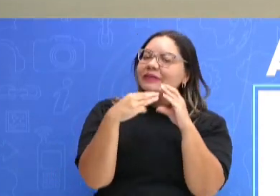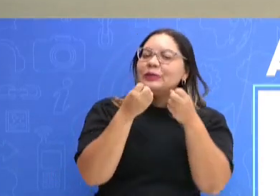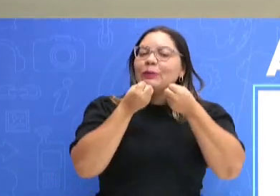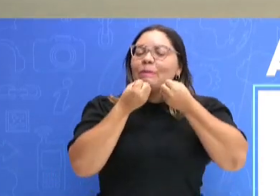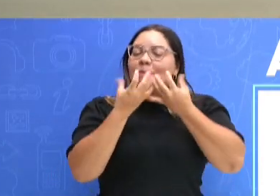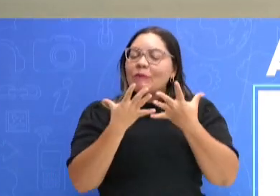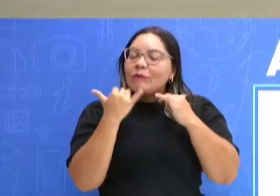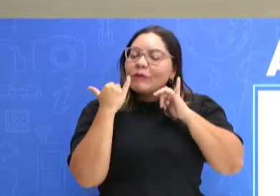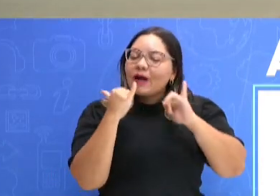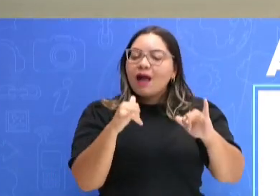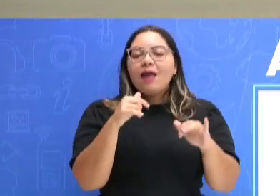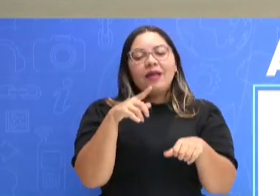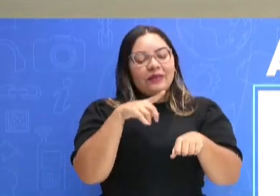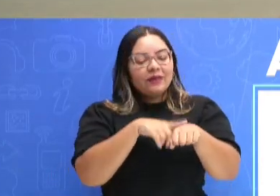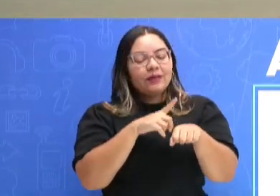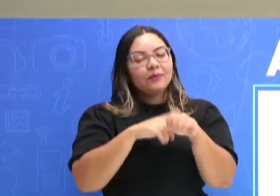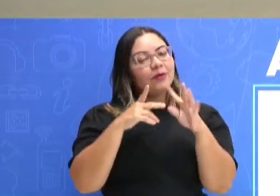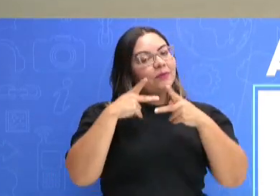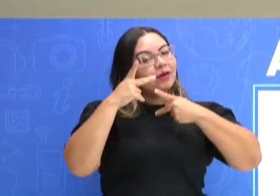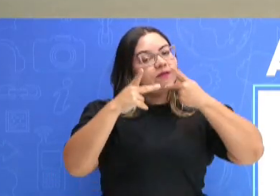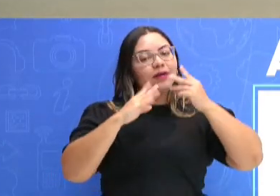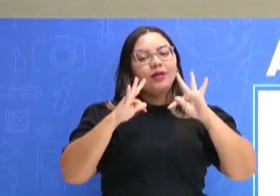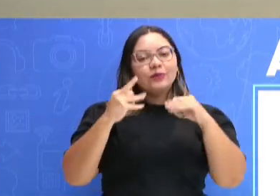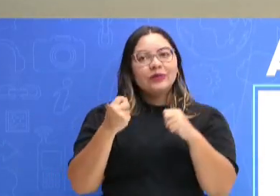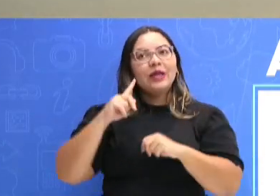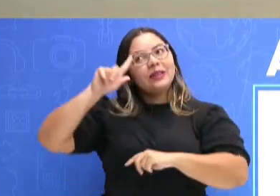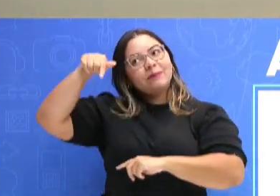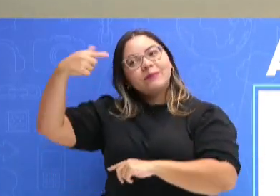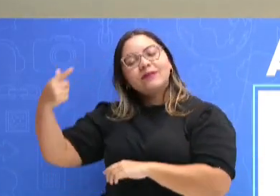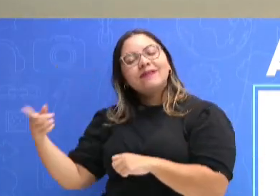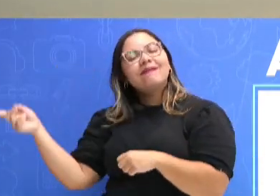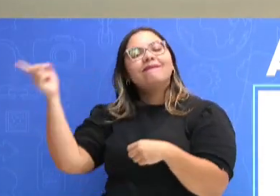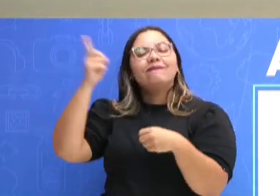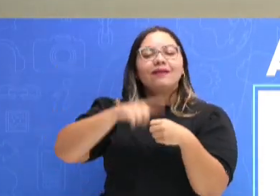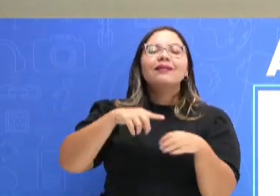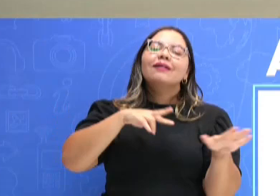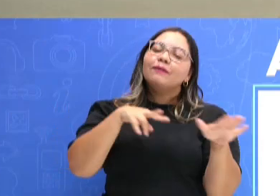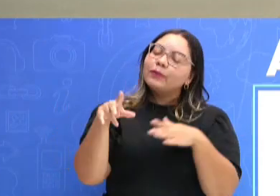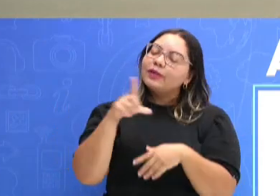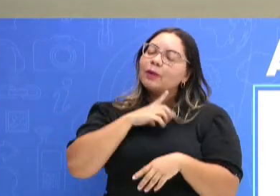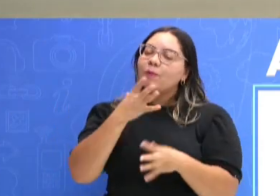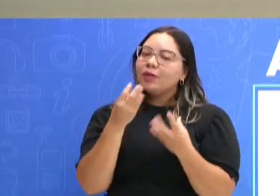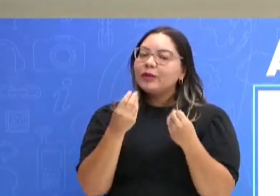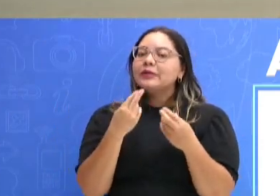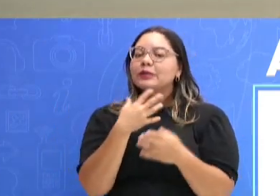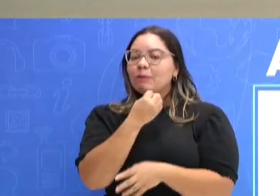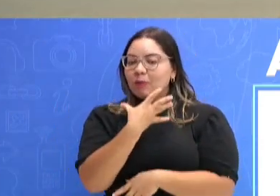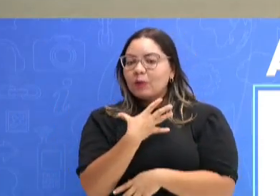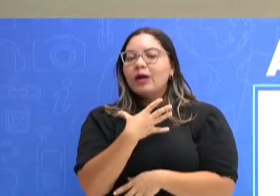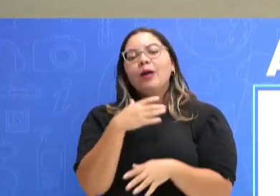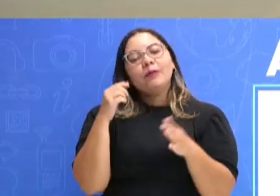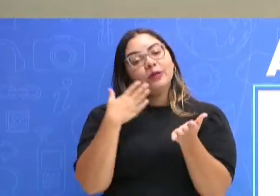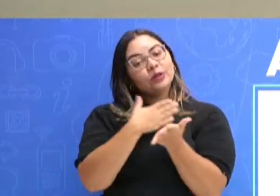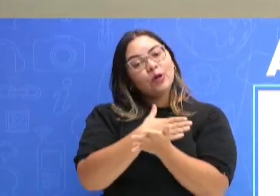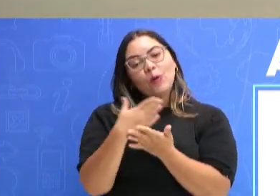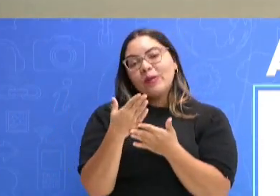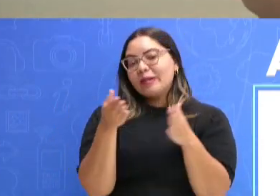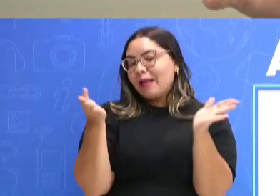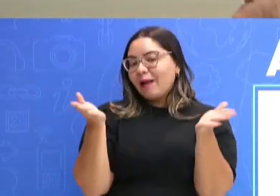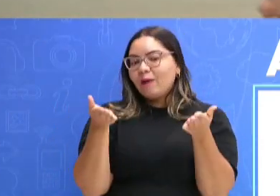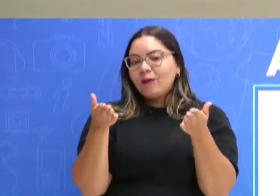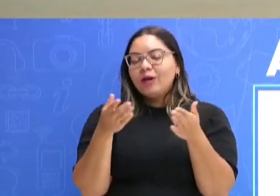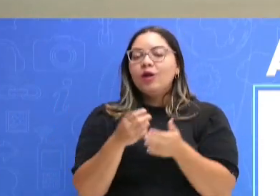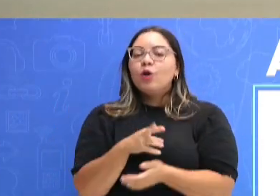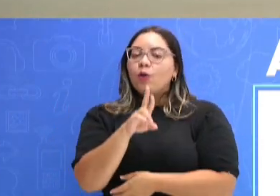a só Deus. Só espero que eu tenha tempo para falar tudo. Se não tiver, eu vou voltar. Vai falar. Porque tem muita coisa boa para poder falar. Eu apenas comecei com o Refis